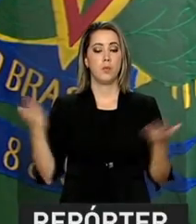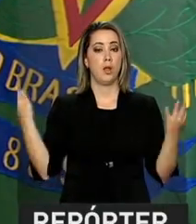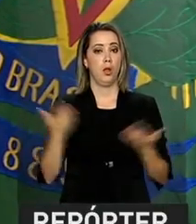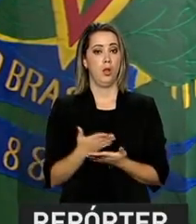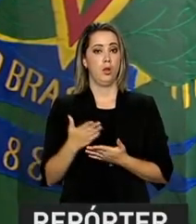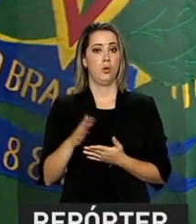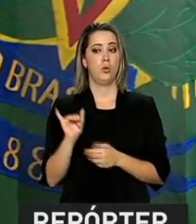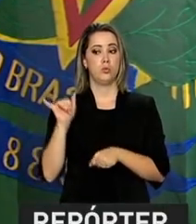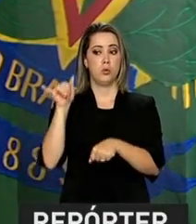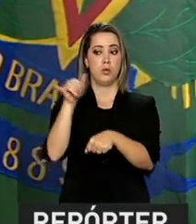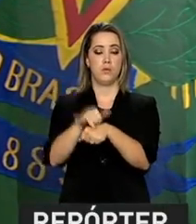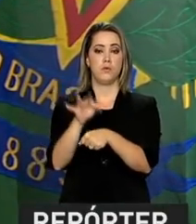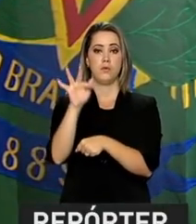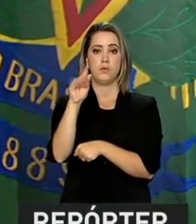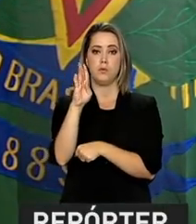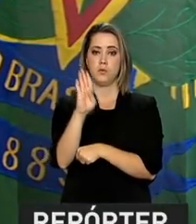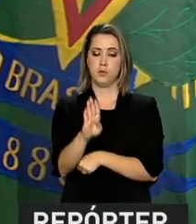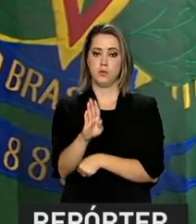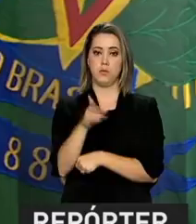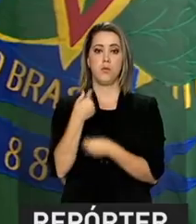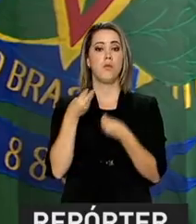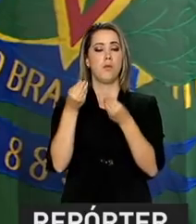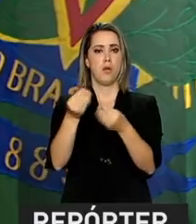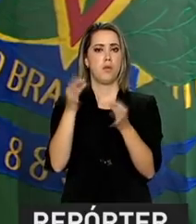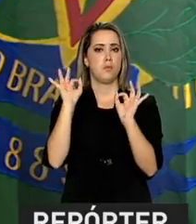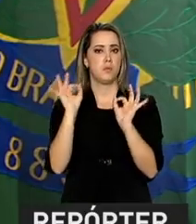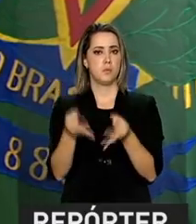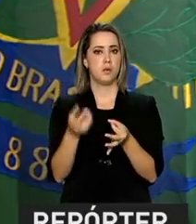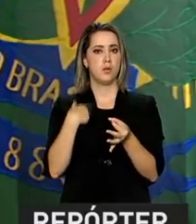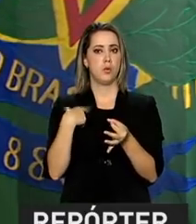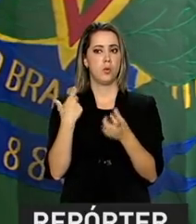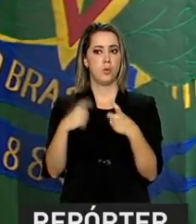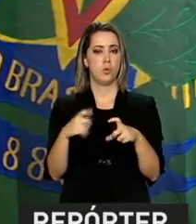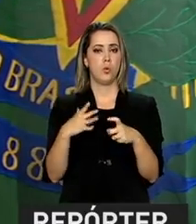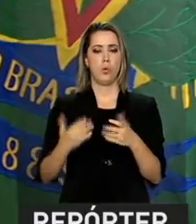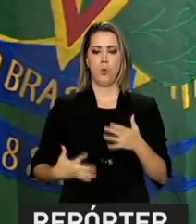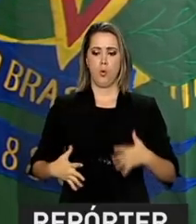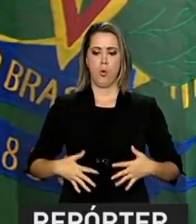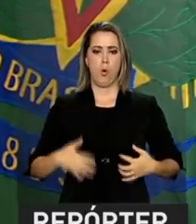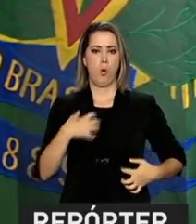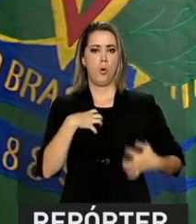da FAB garantem que esses órgãos cheguem